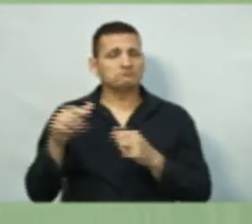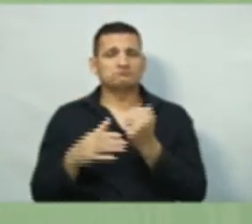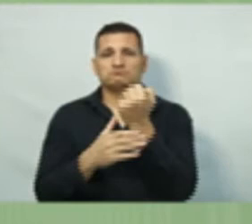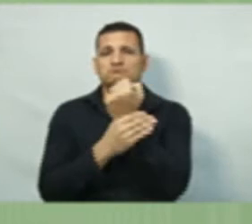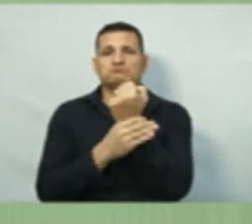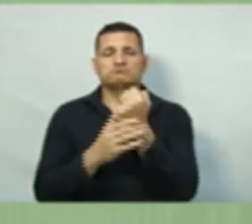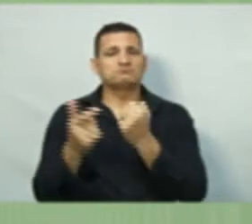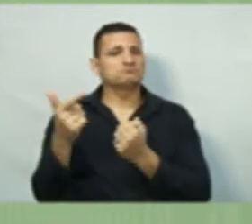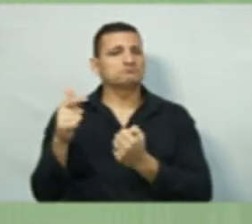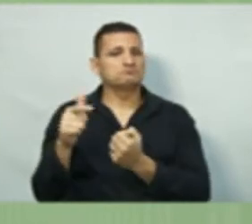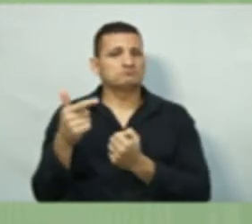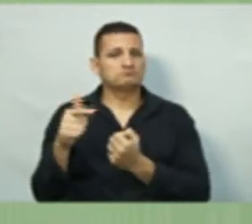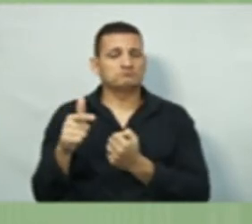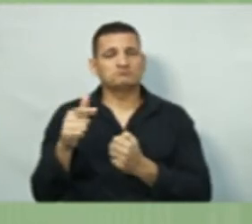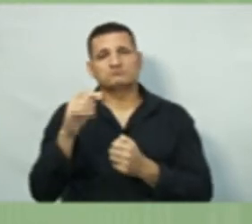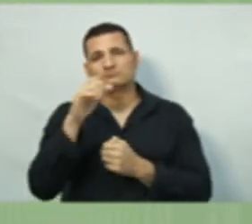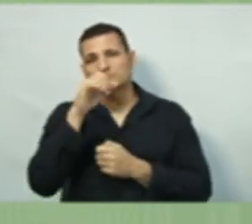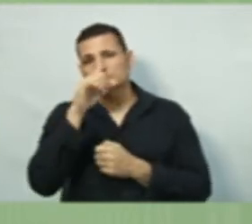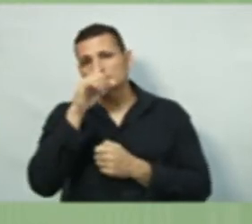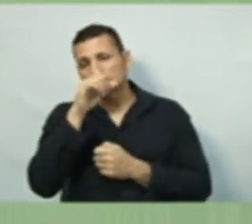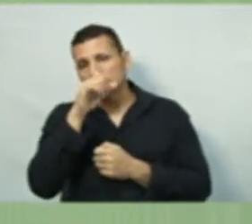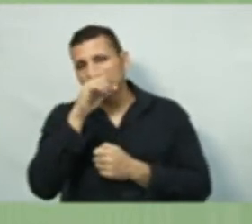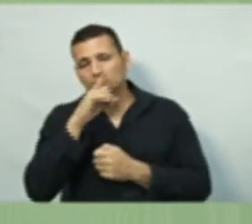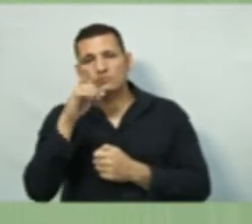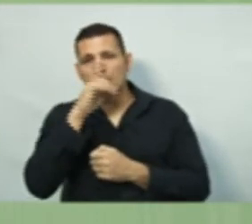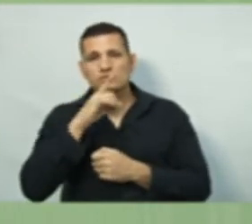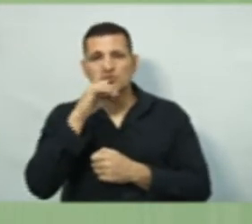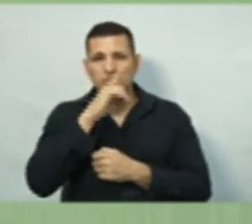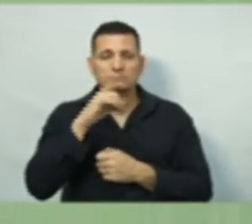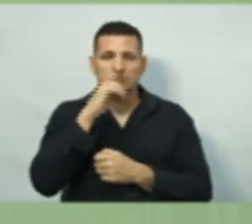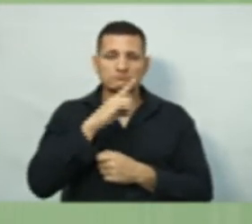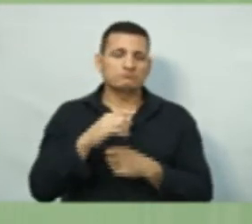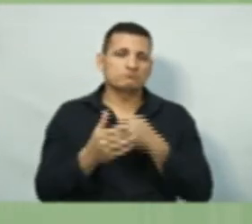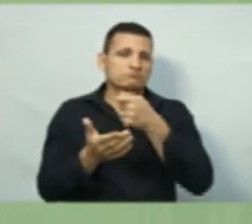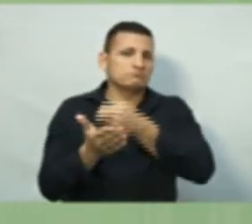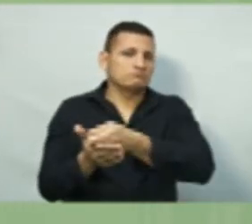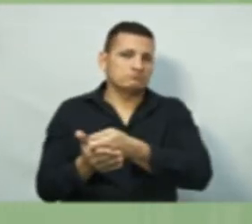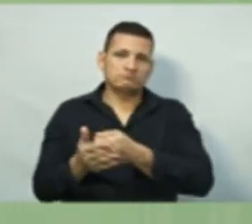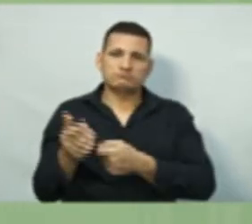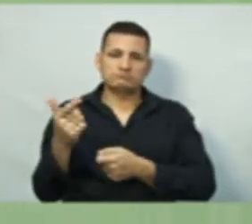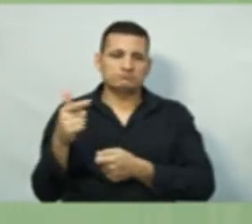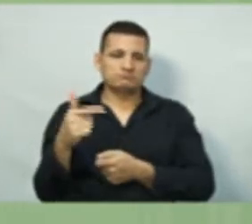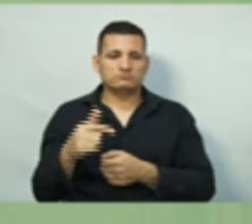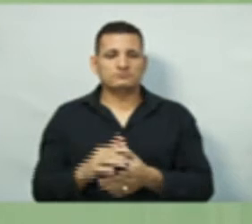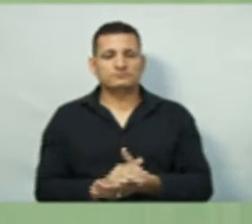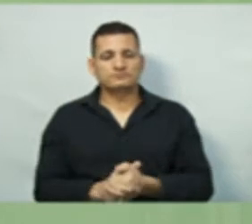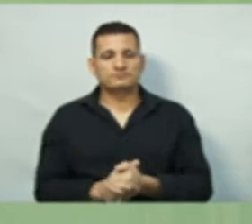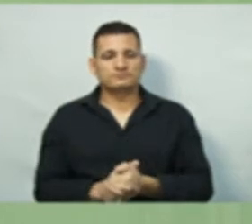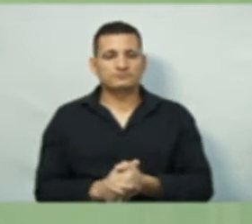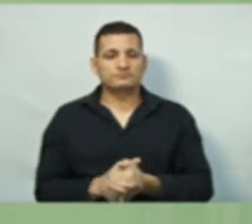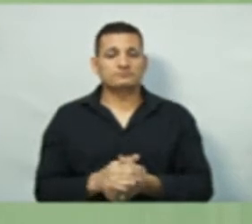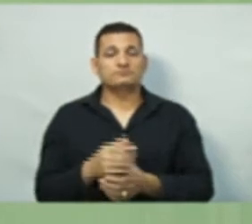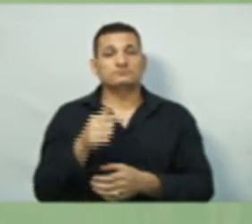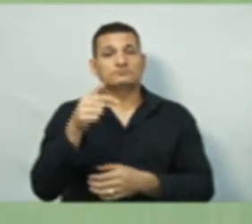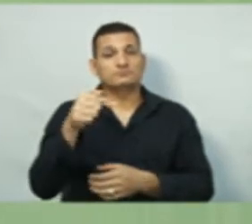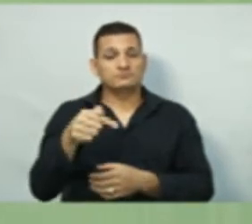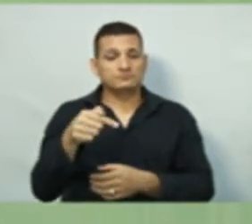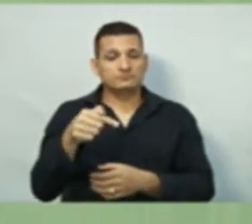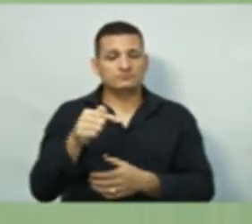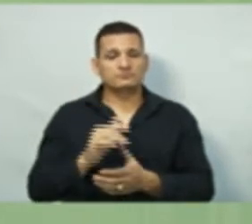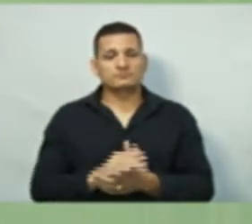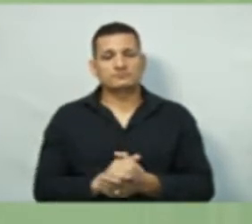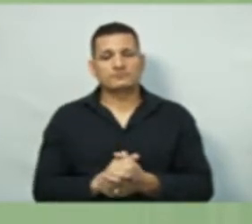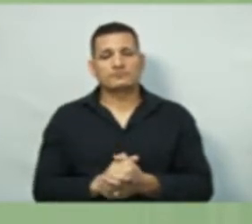repouso semanal remunerado dos seus associados. Olha lá, o artigo 7º, inciso 3,